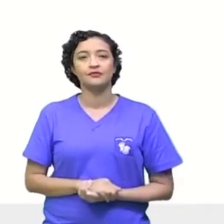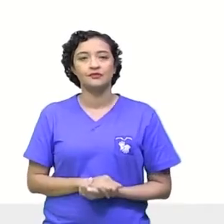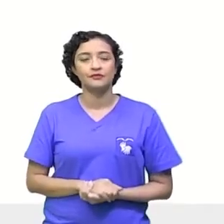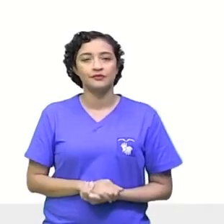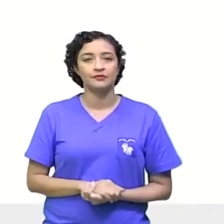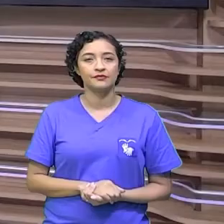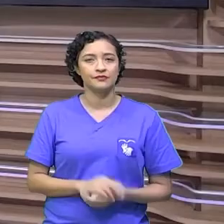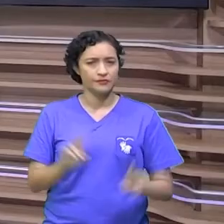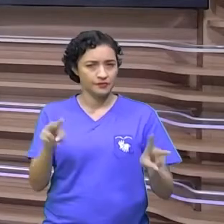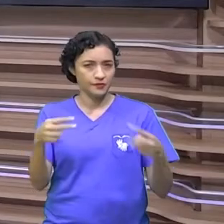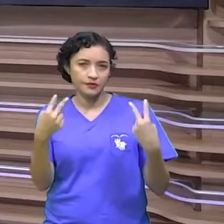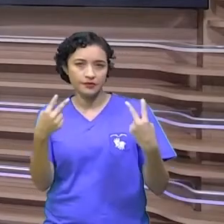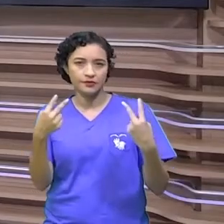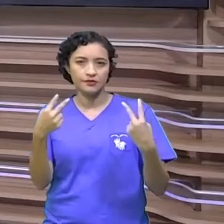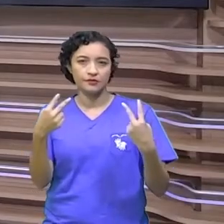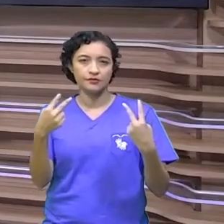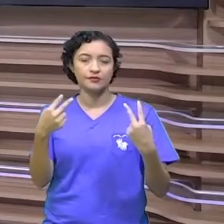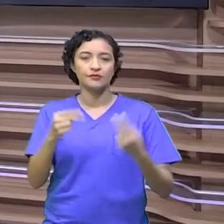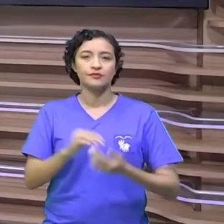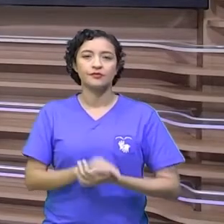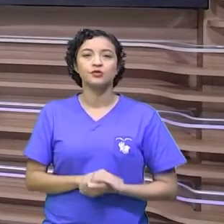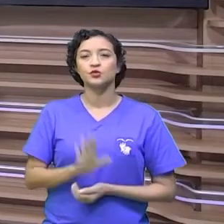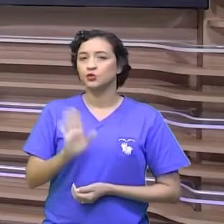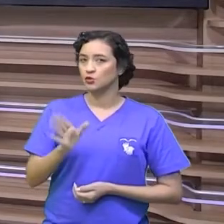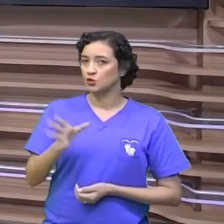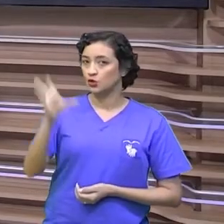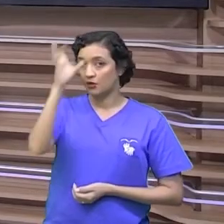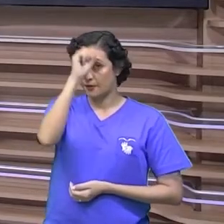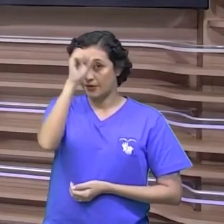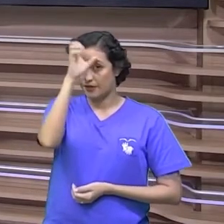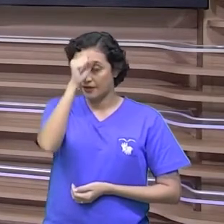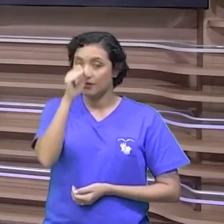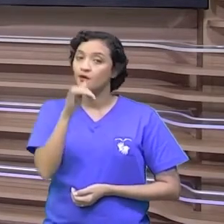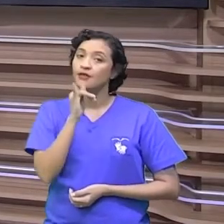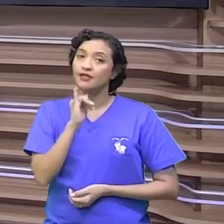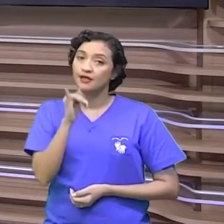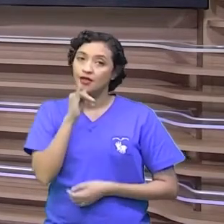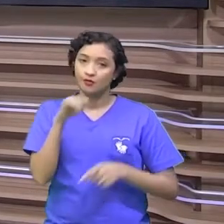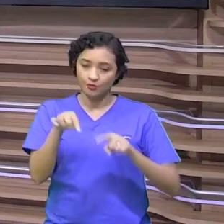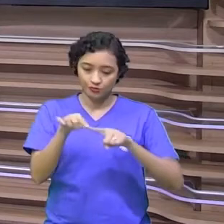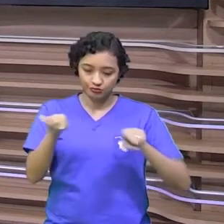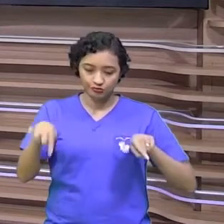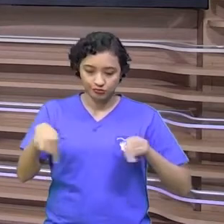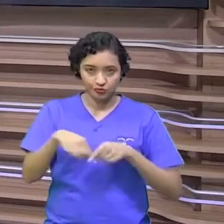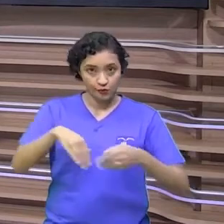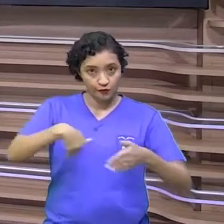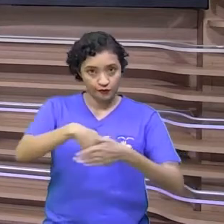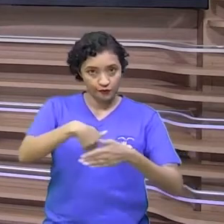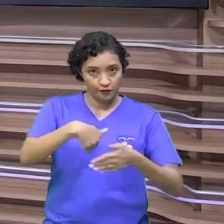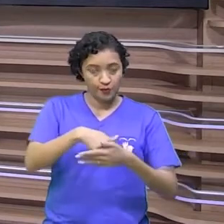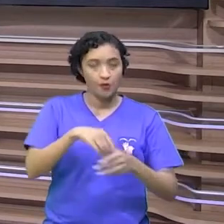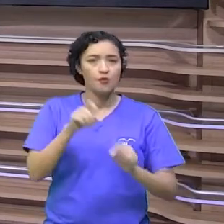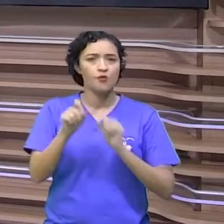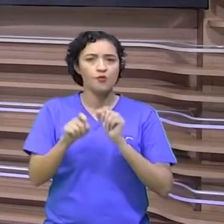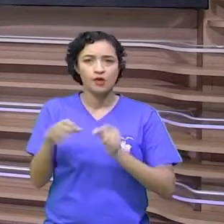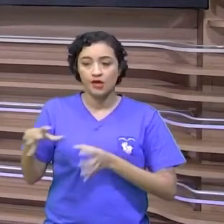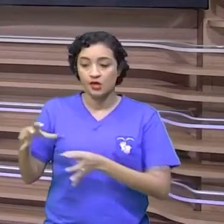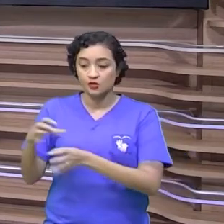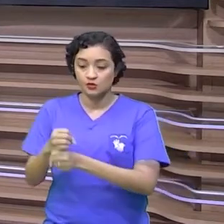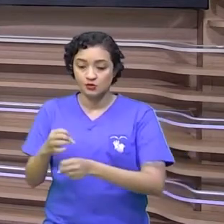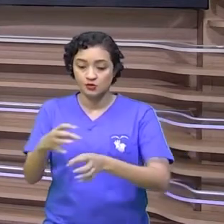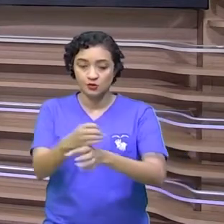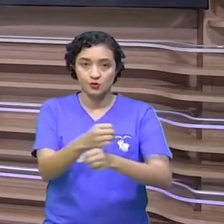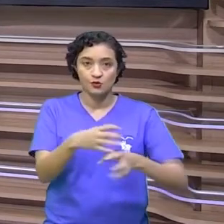comigo. Então, vimos aí, no caso do campo de futebol, que o perímetro vai ser o quê? A soma